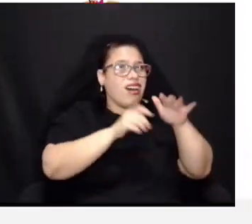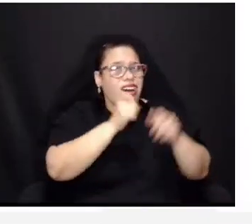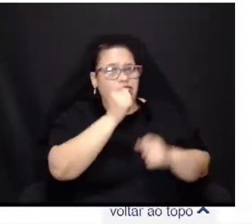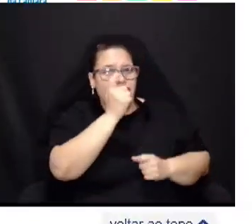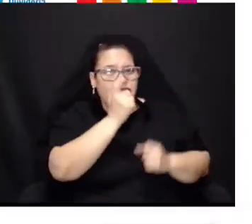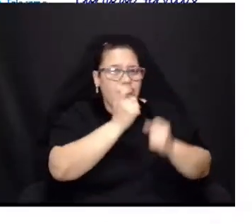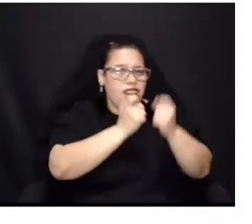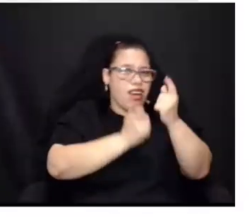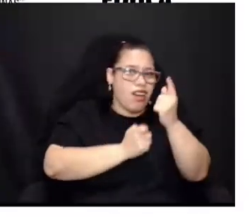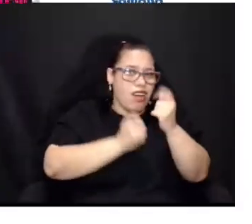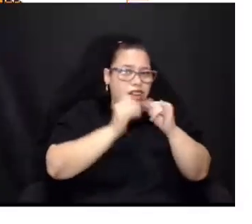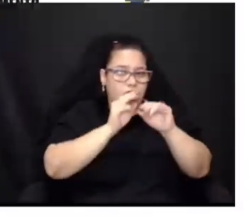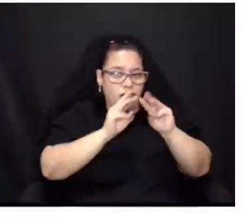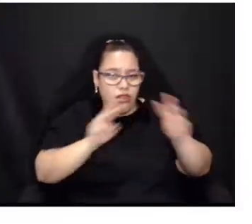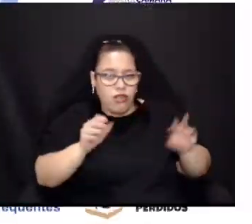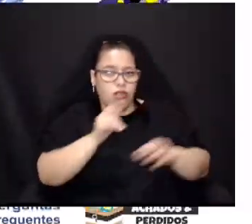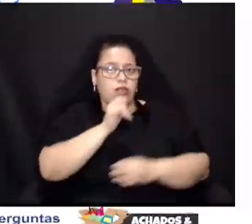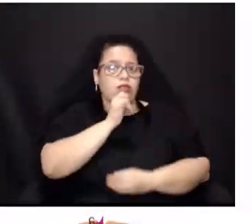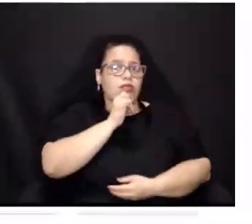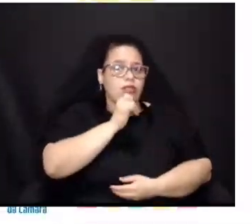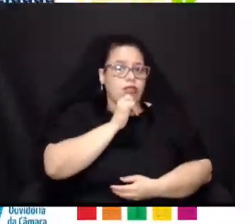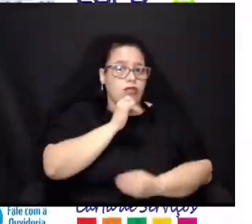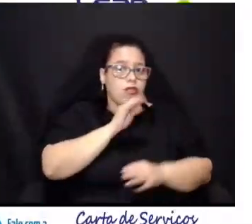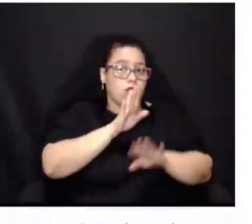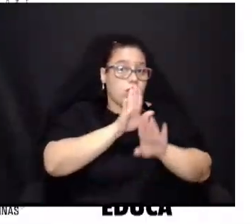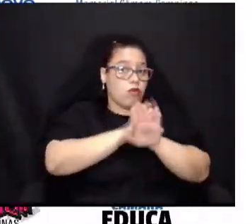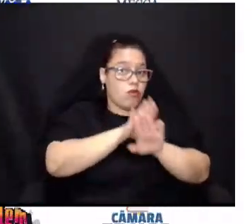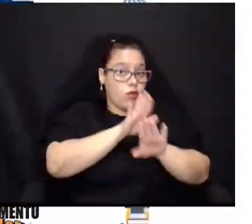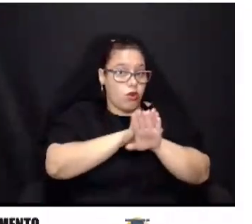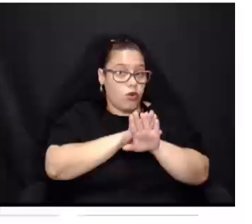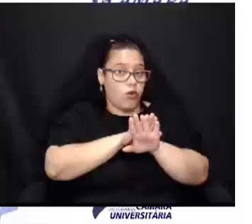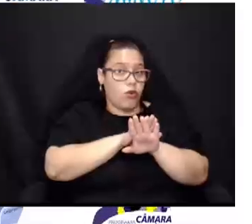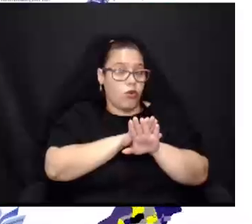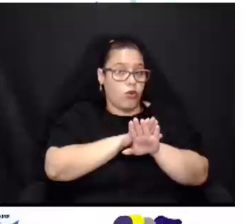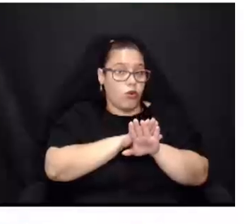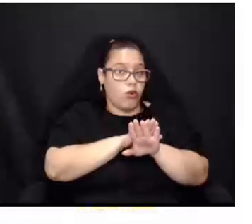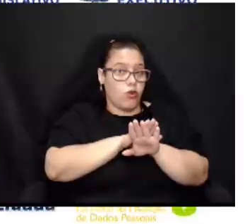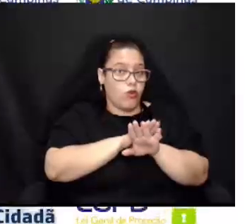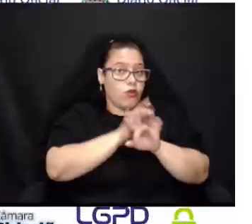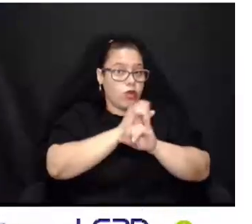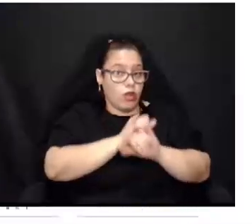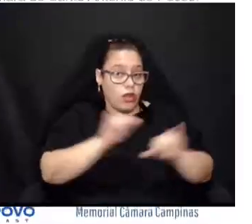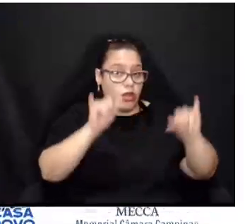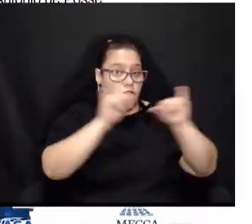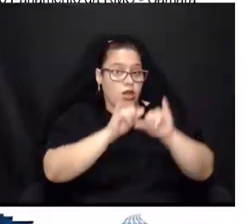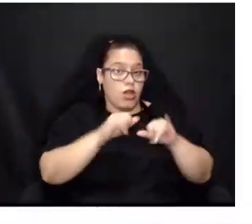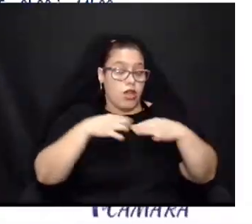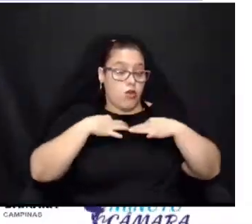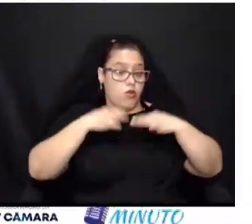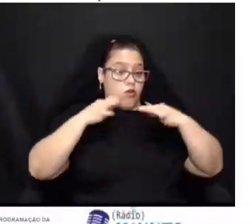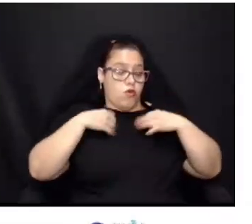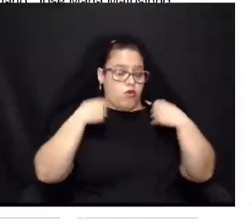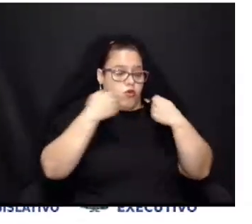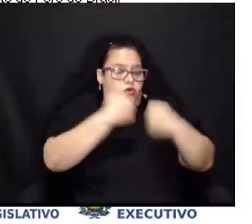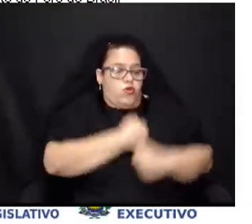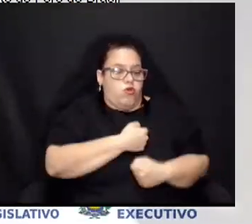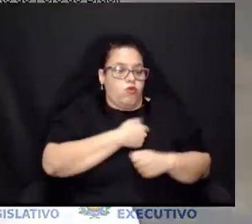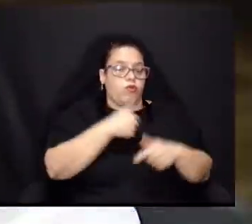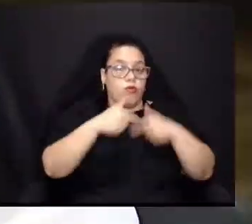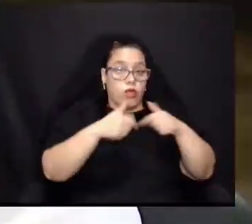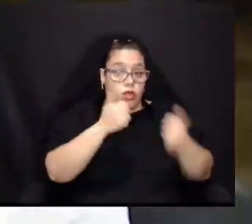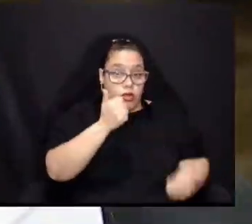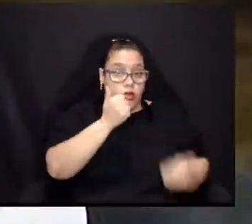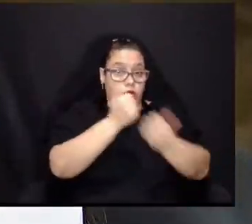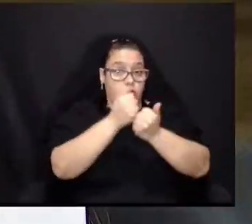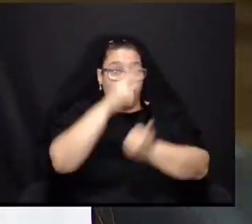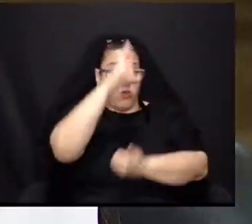site, por exemplo, alguma campanha externa, campanha do agasalho, por exemplo, que a gente também trabalha muitas vezes em parceria com a prefeitura,